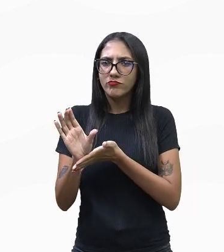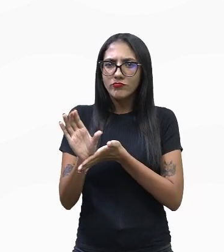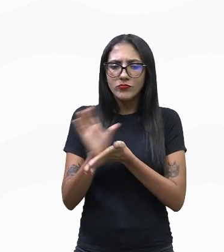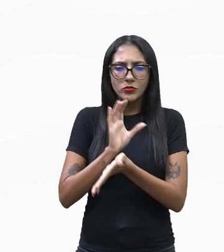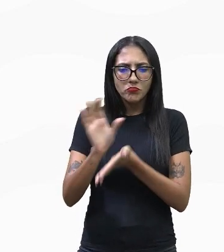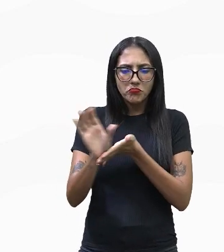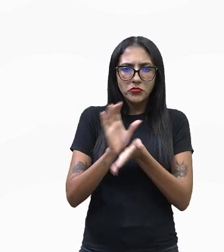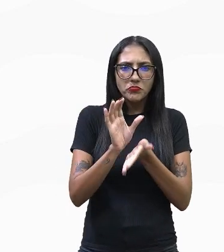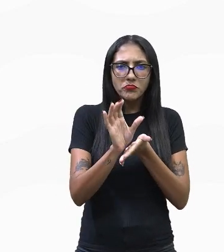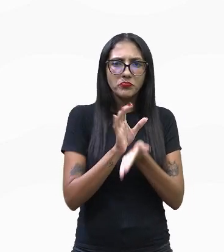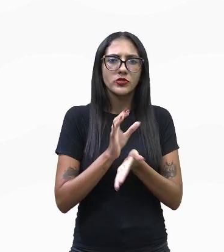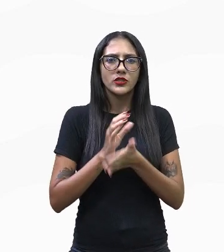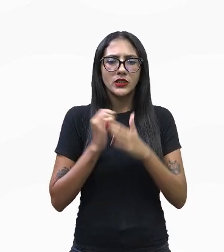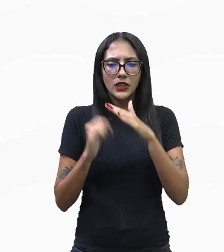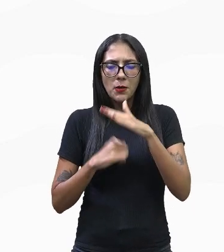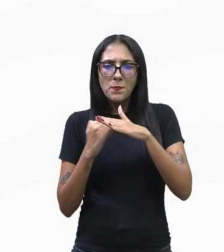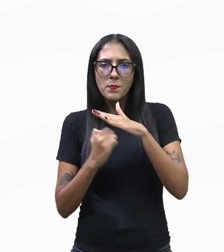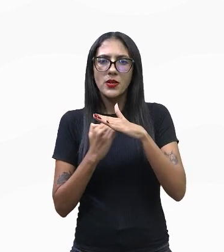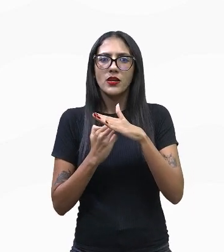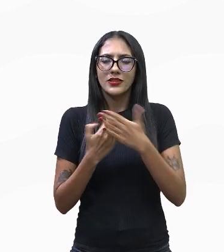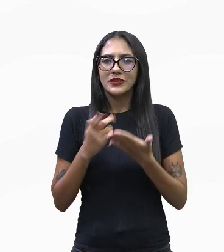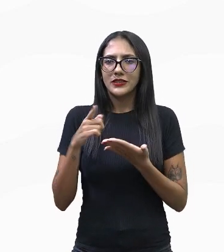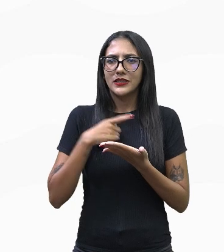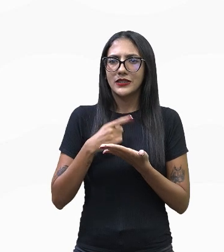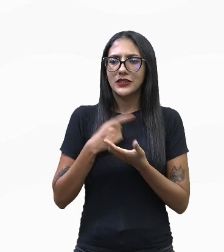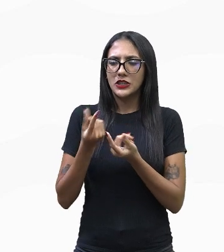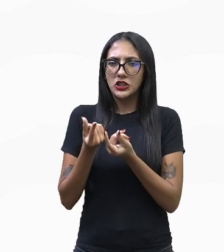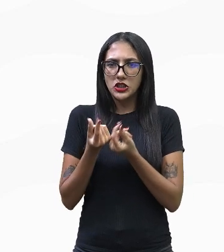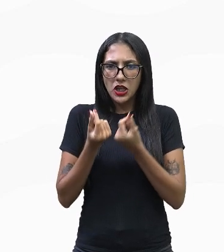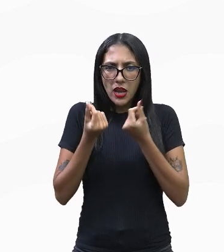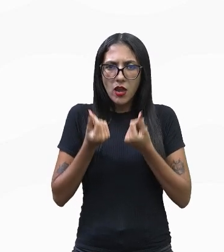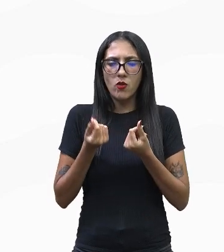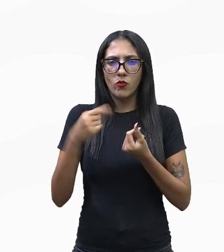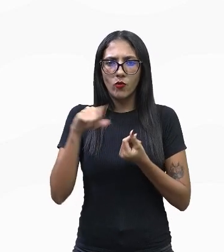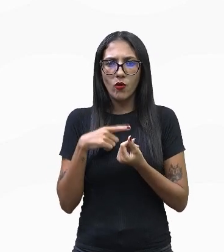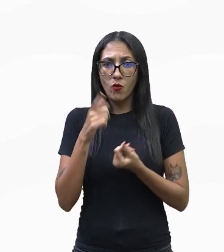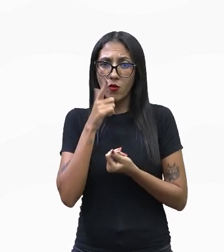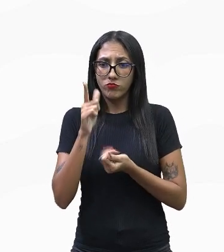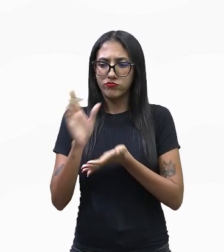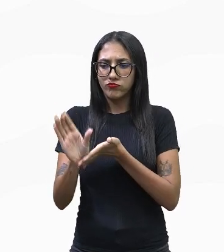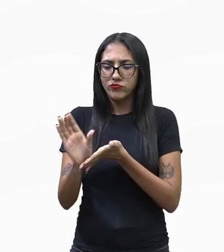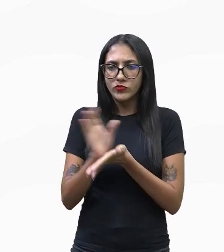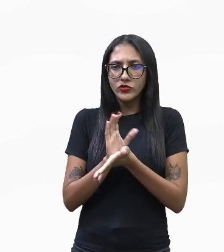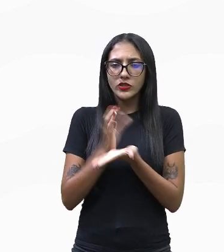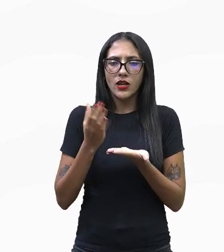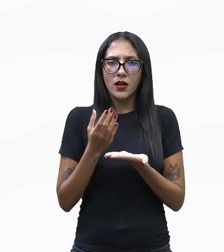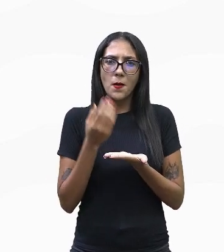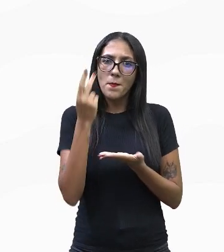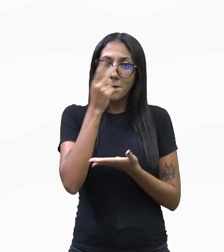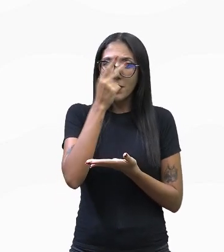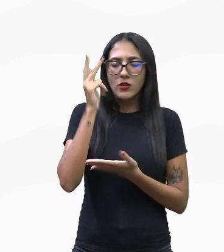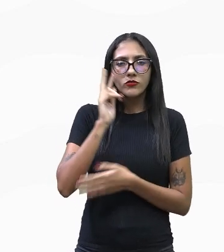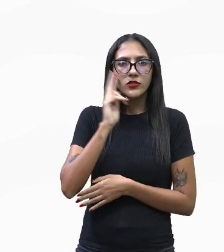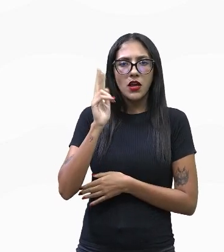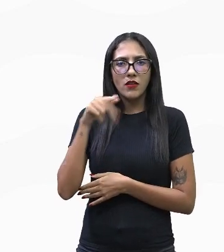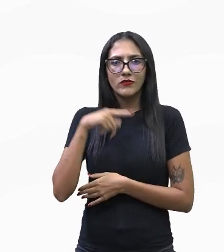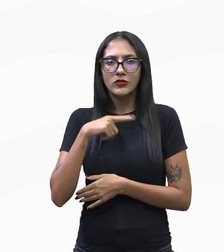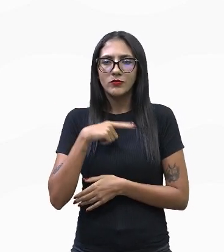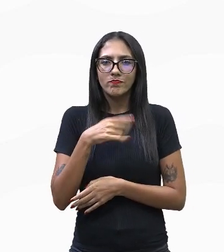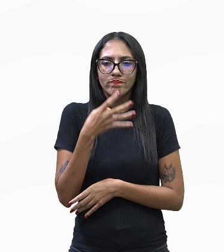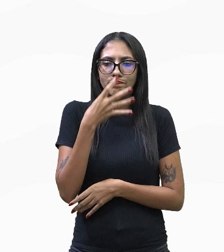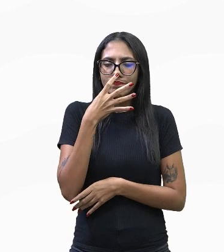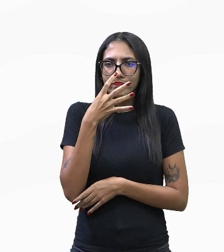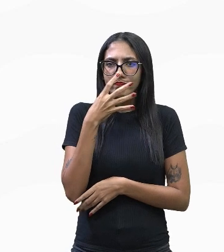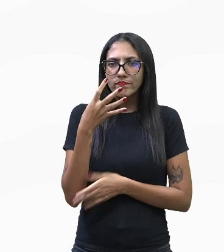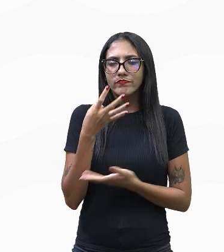está entrando na empresa, e aí esse dinheiro vai entrando, né, e a pessoa fica ali maravilhada com aquilo